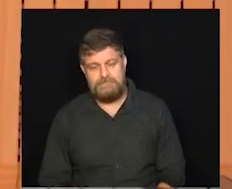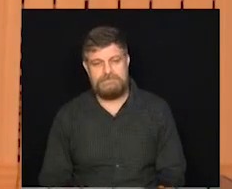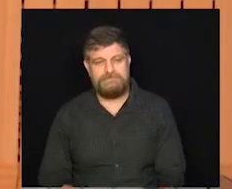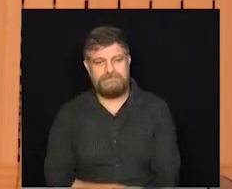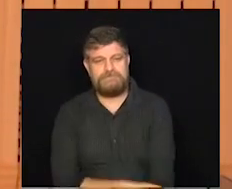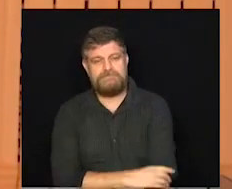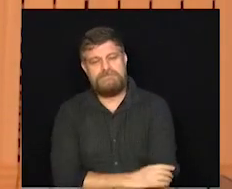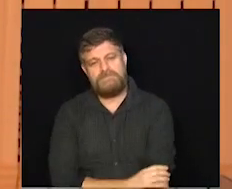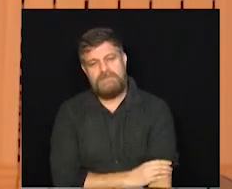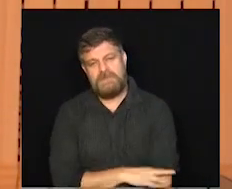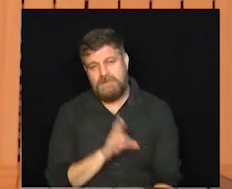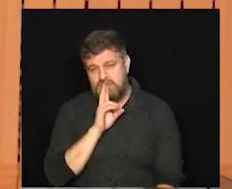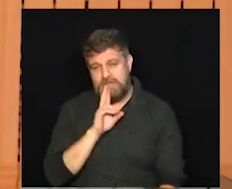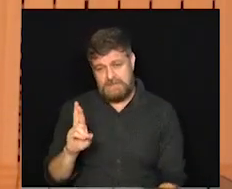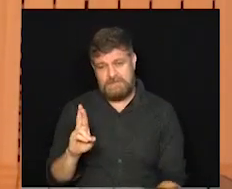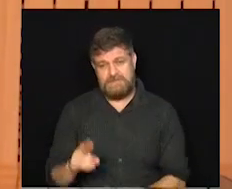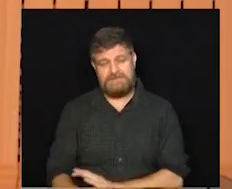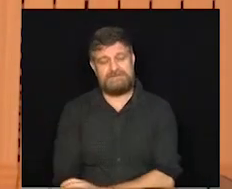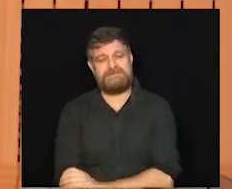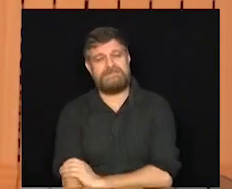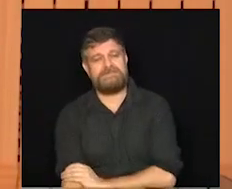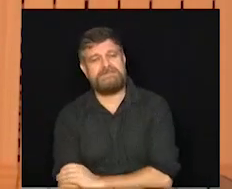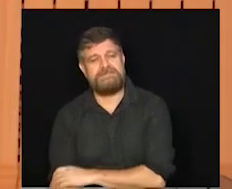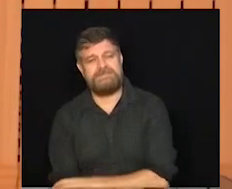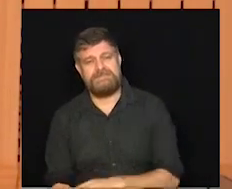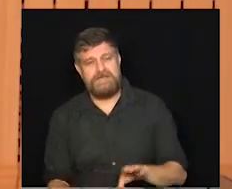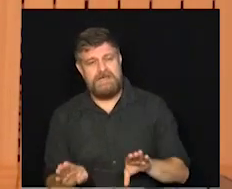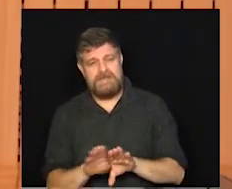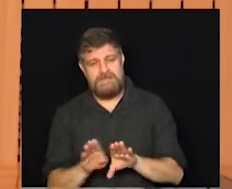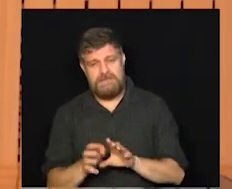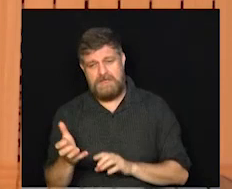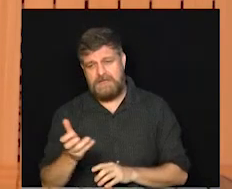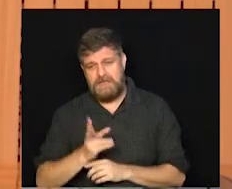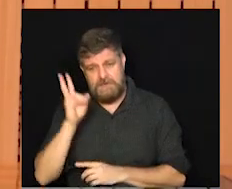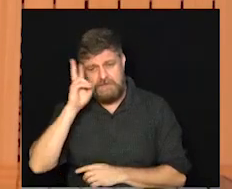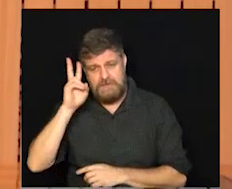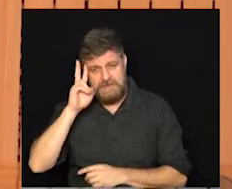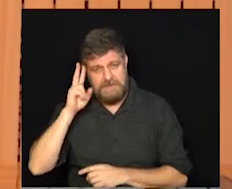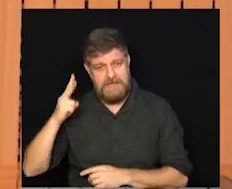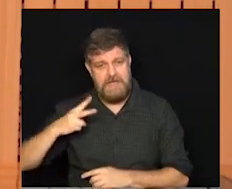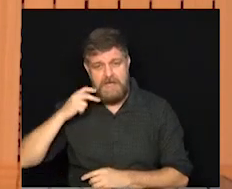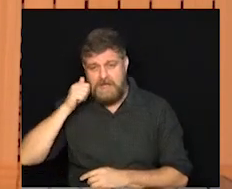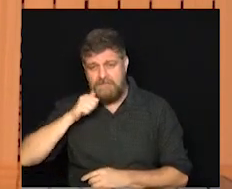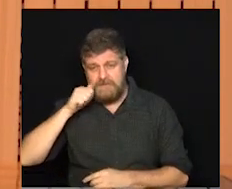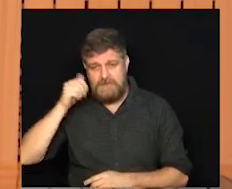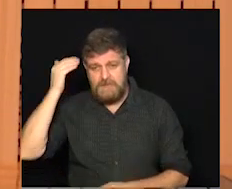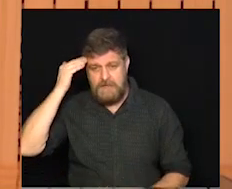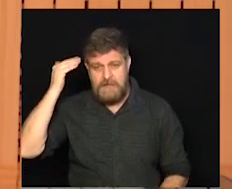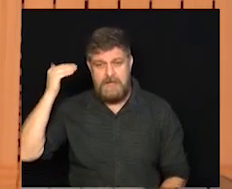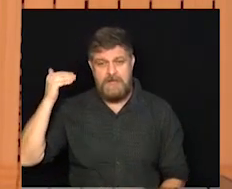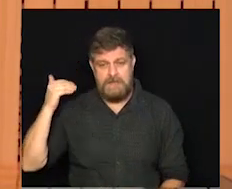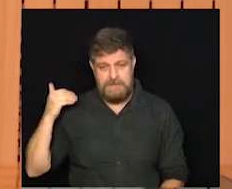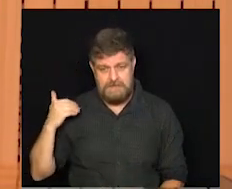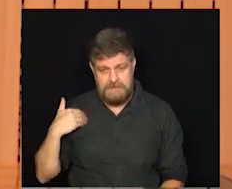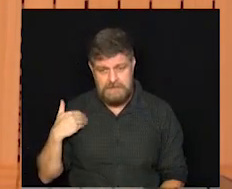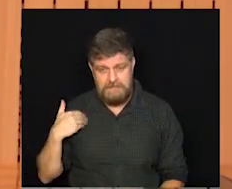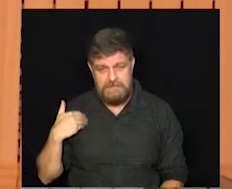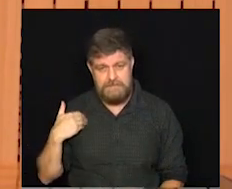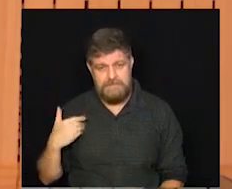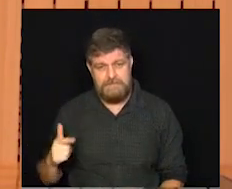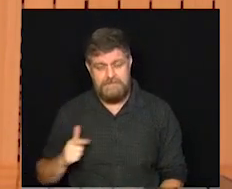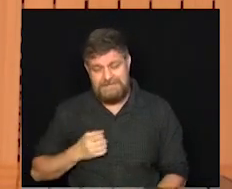as respostas a essas considerações nossas. Também registro que a vereadora Débora Palermo nos mandou aqui